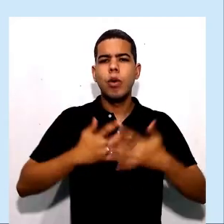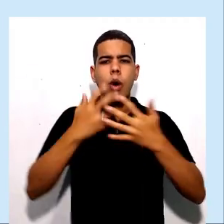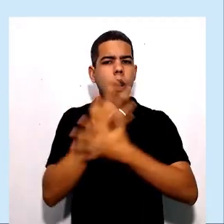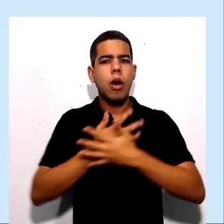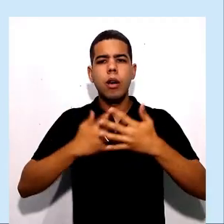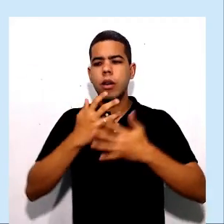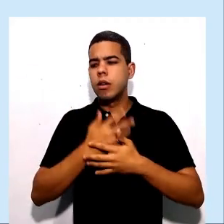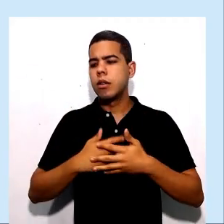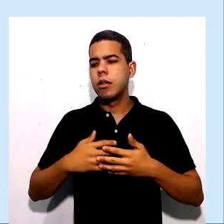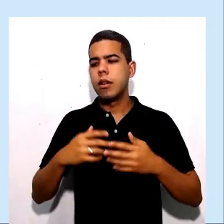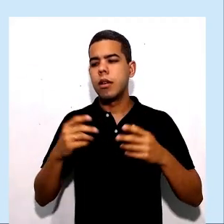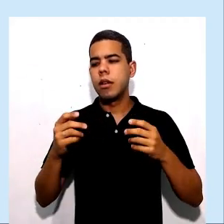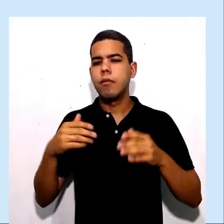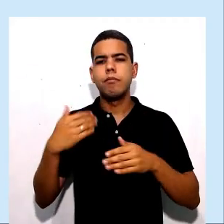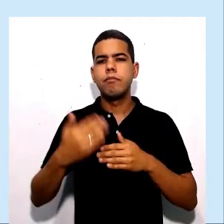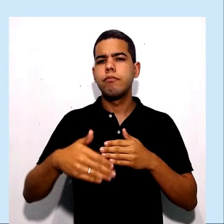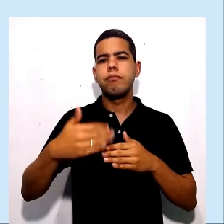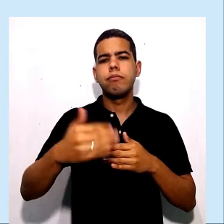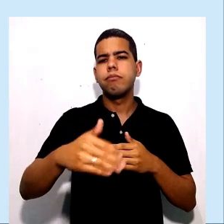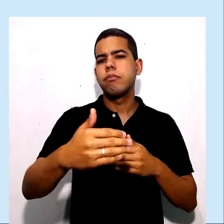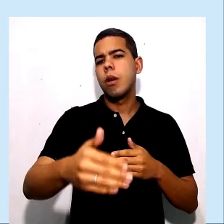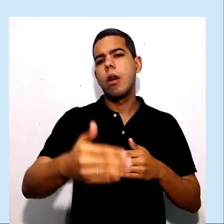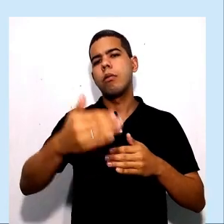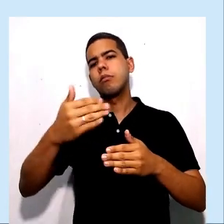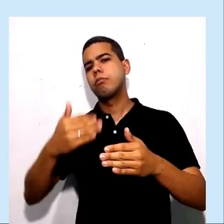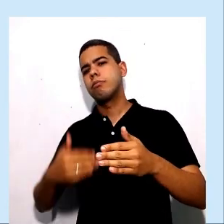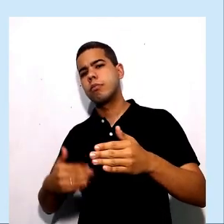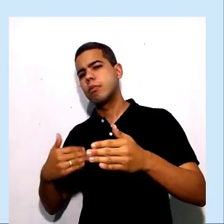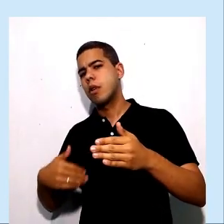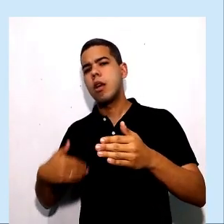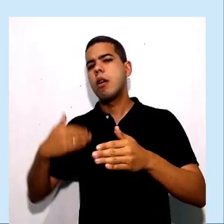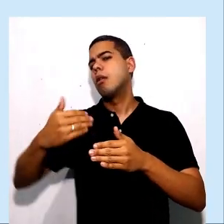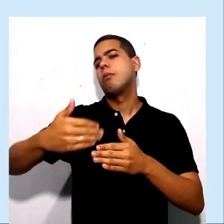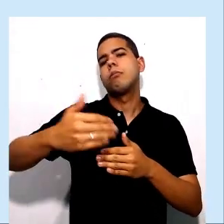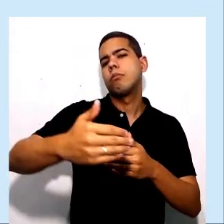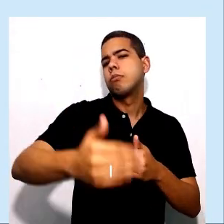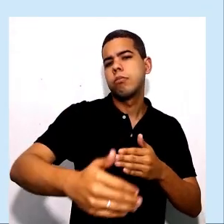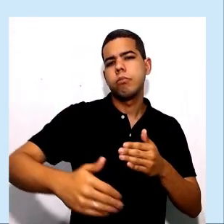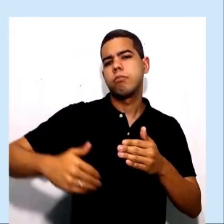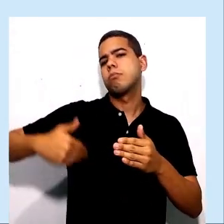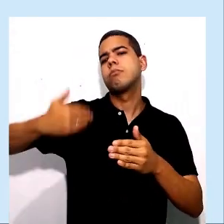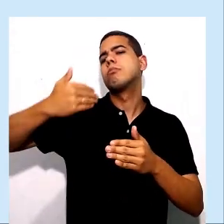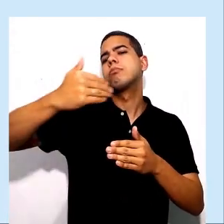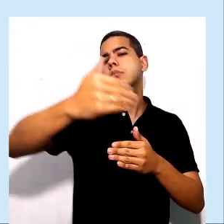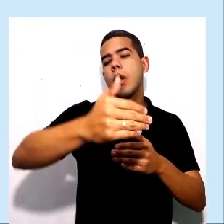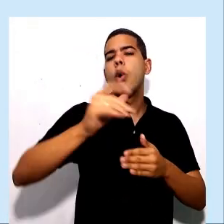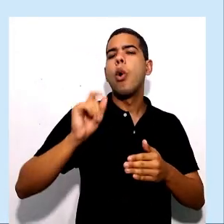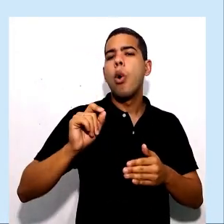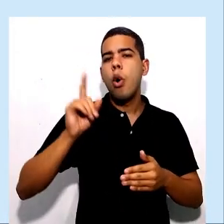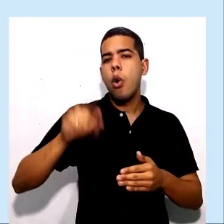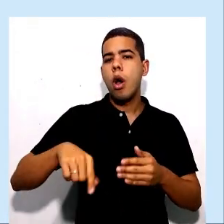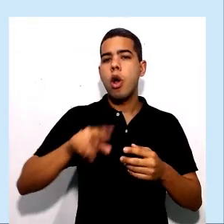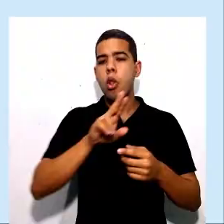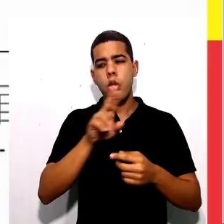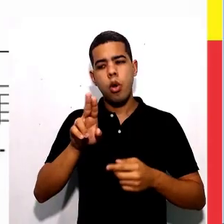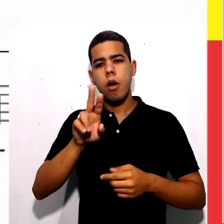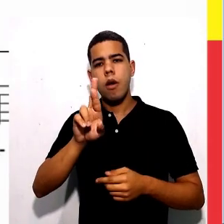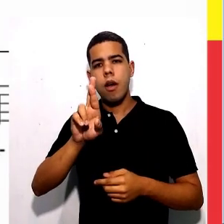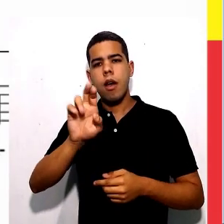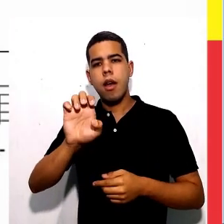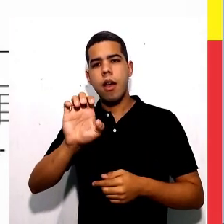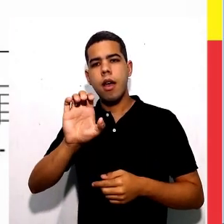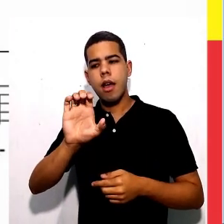sempre, ó. Vai indo e voltando. Então, isso é uma recursividade. Beleza?